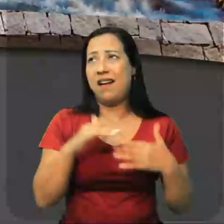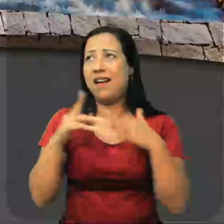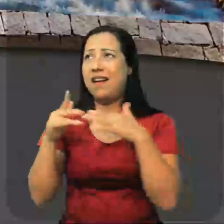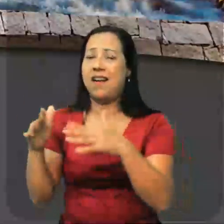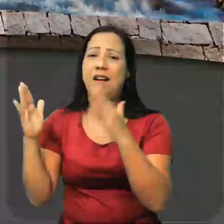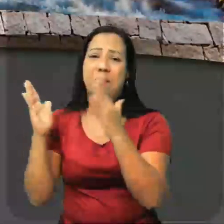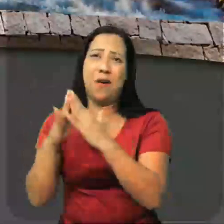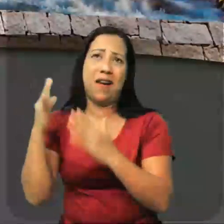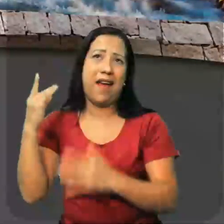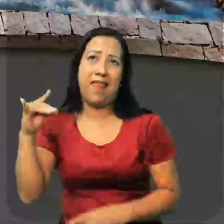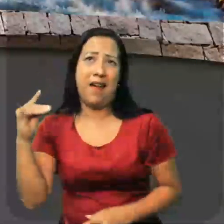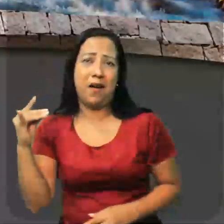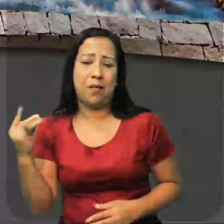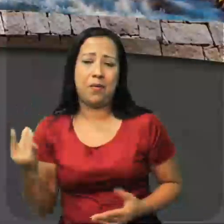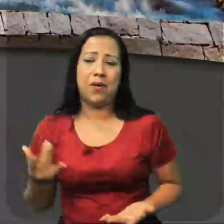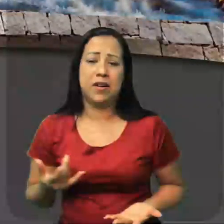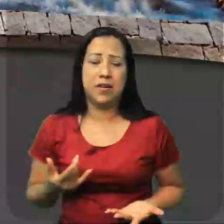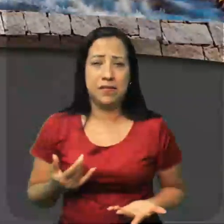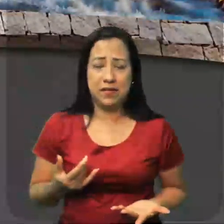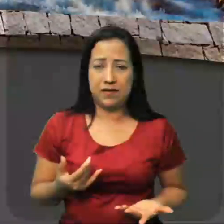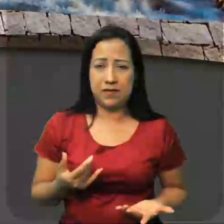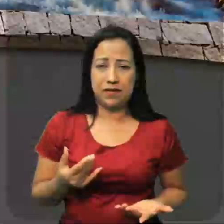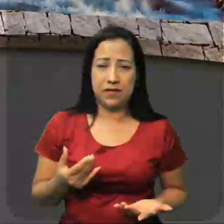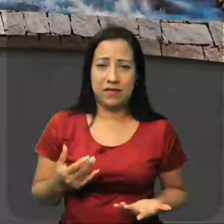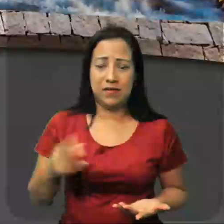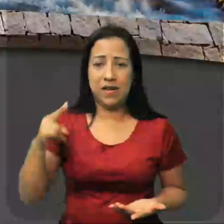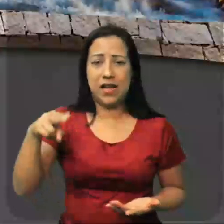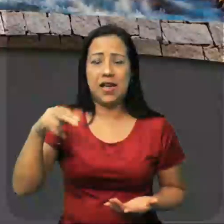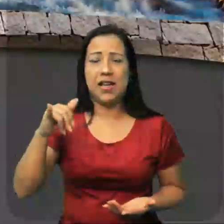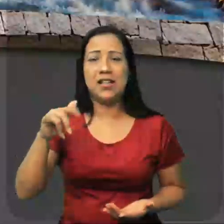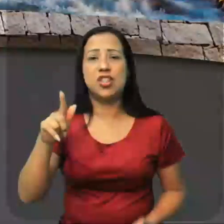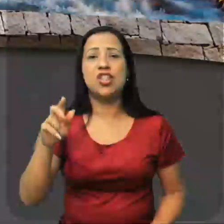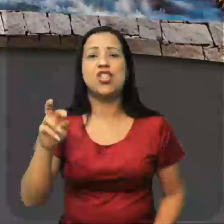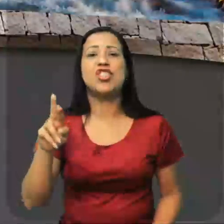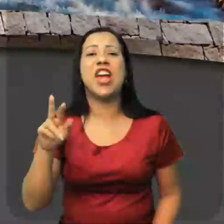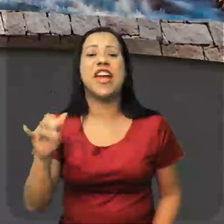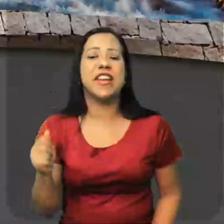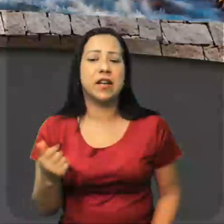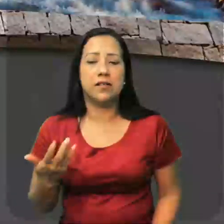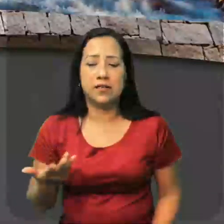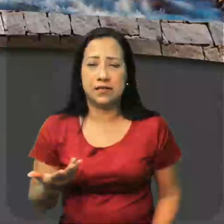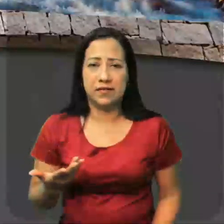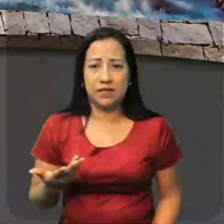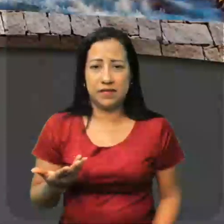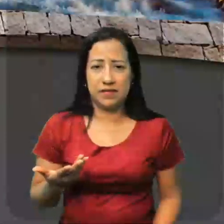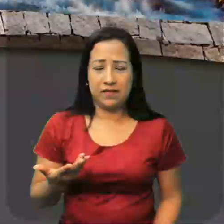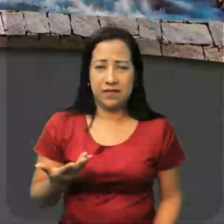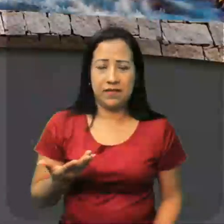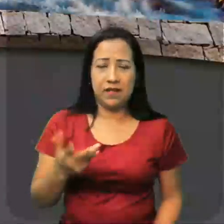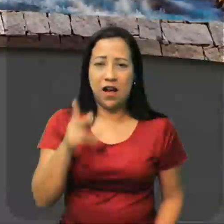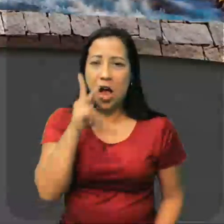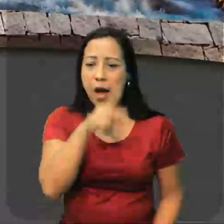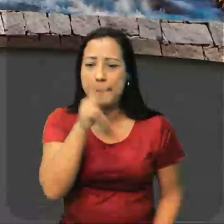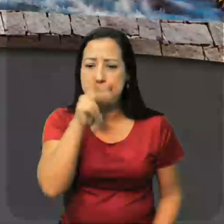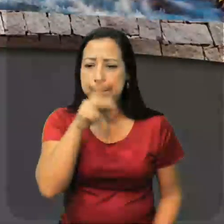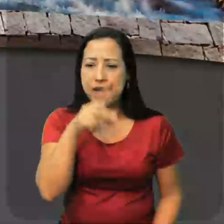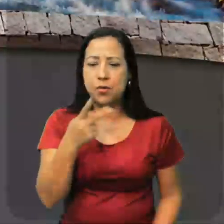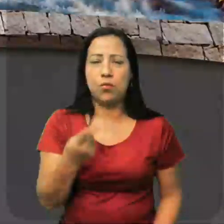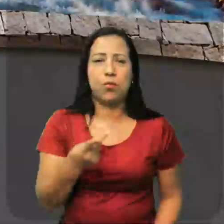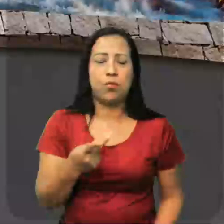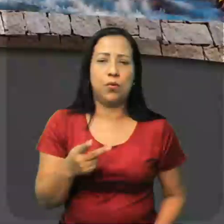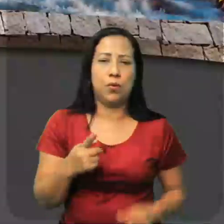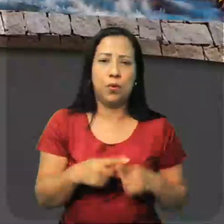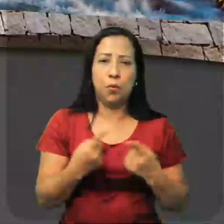na Bolívia, só que vai estudar, mas quer voltar, bem pertinho logo da gente, tá? Querer morar no Peru, porque são regiões mais pobres que a nossa.